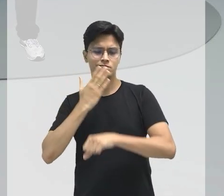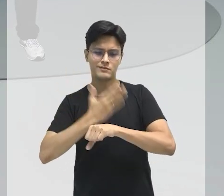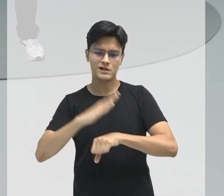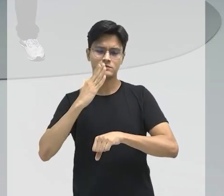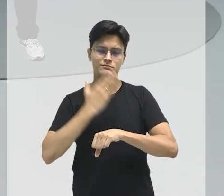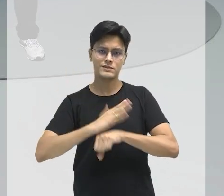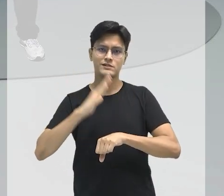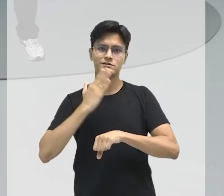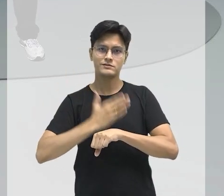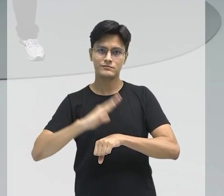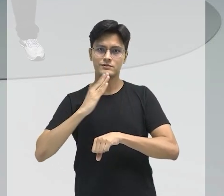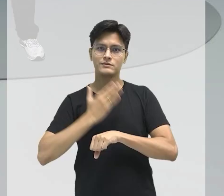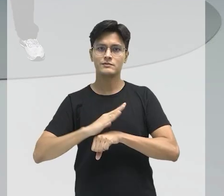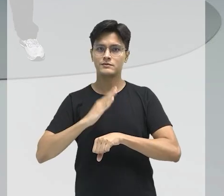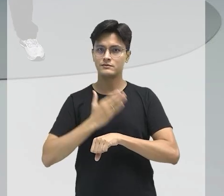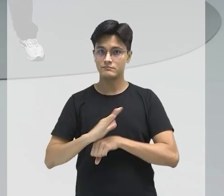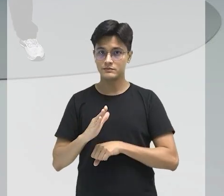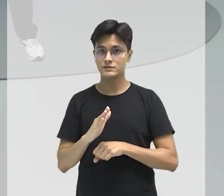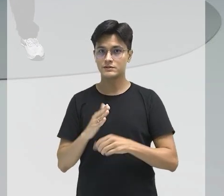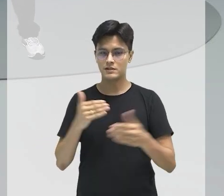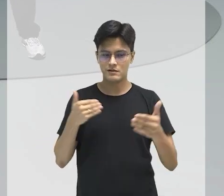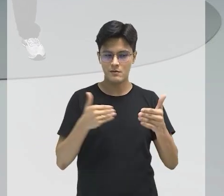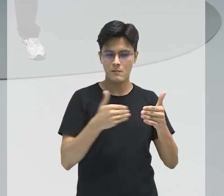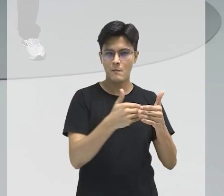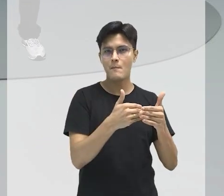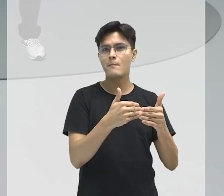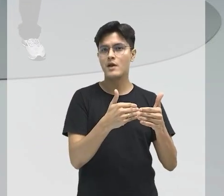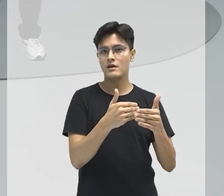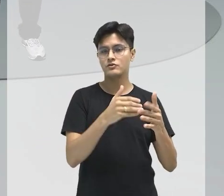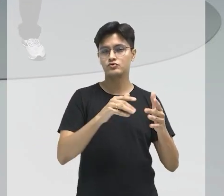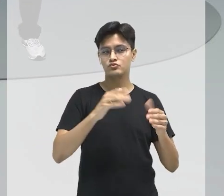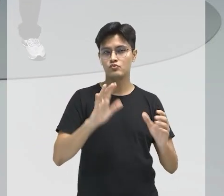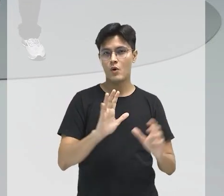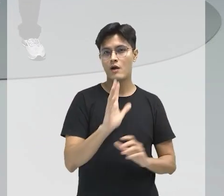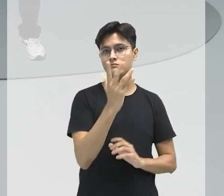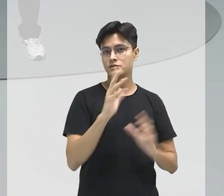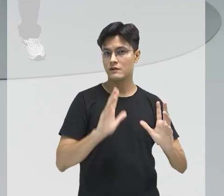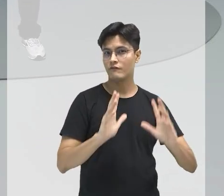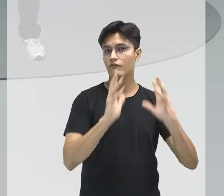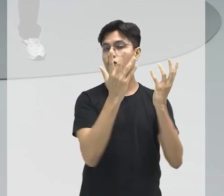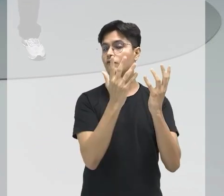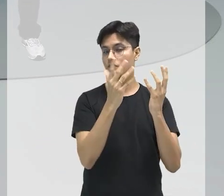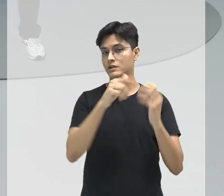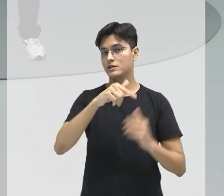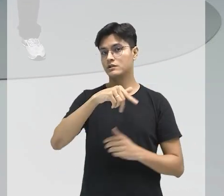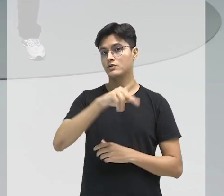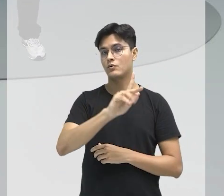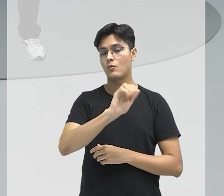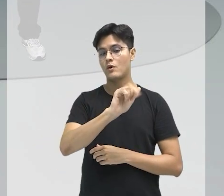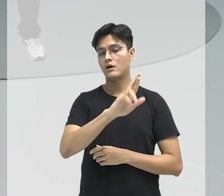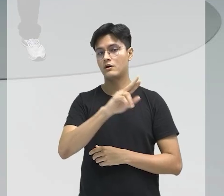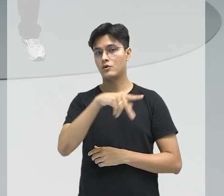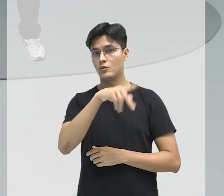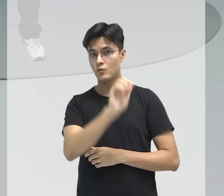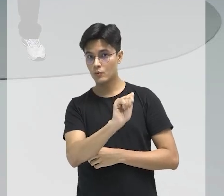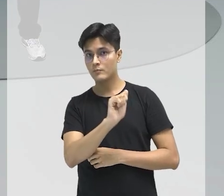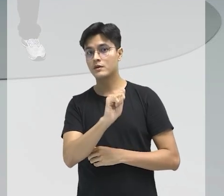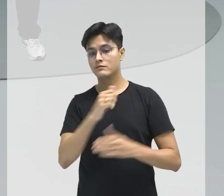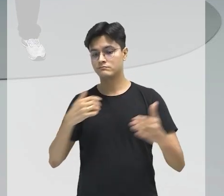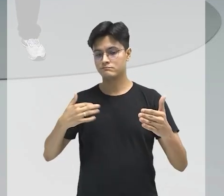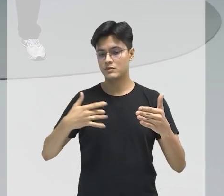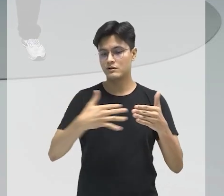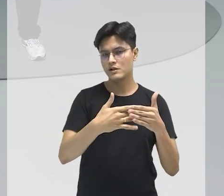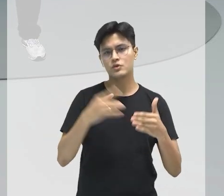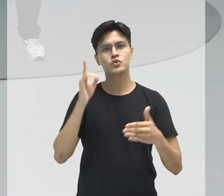gente. Chegando perto ali dessa festa do Quarupi, né? Em vez de... acontece o treinamento diariamente com